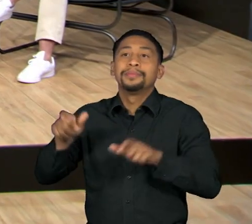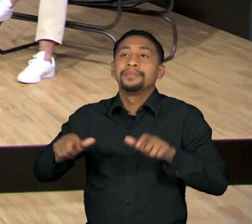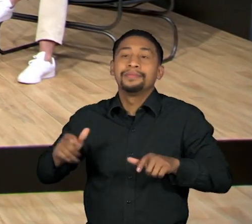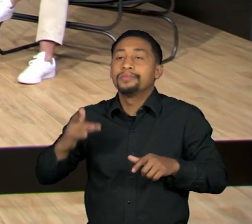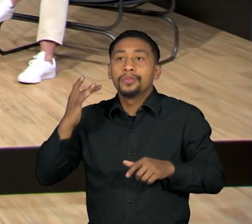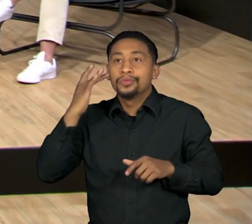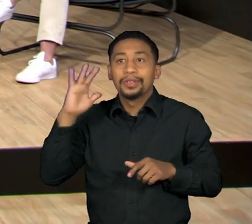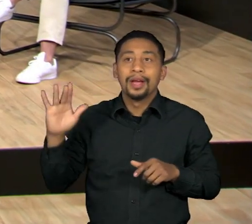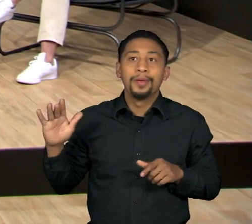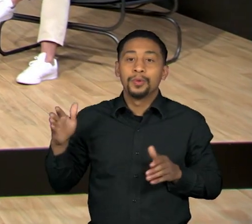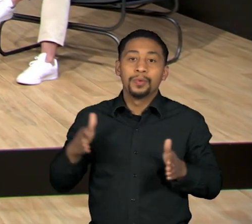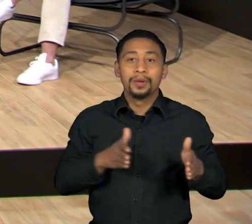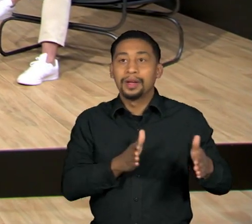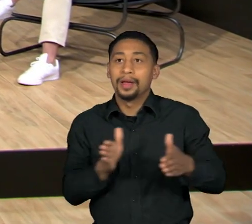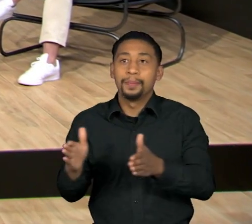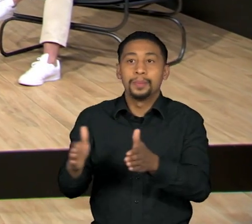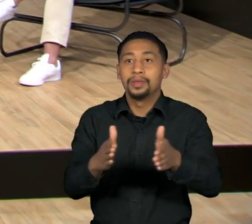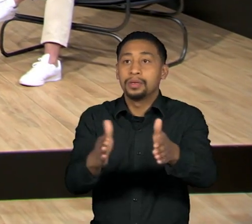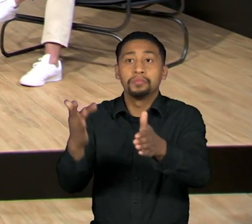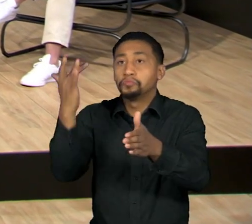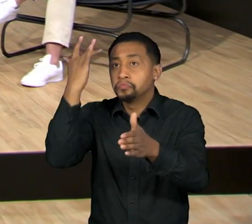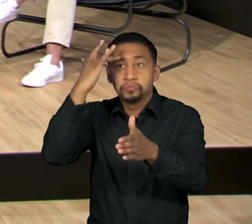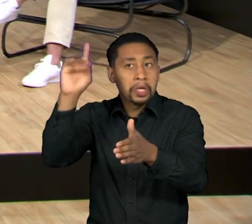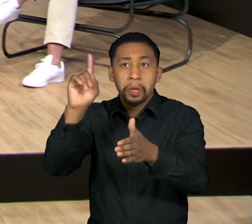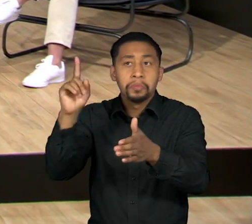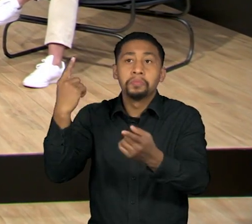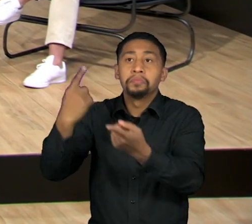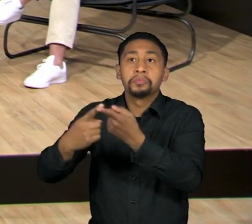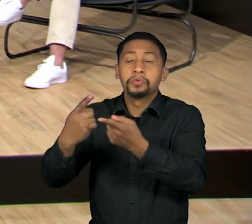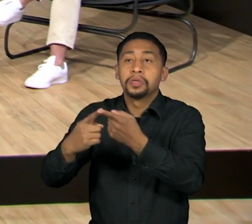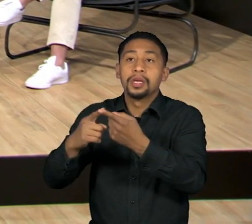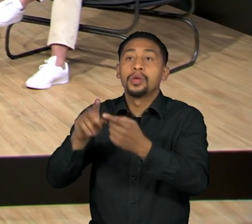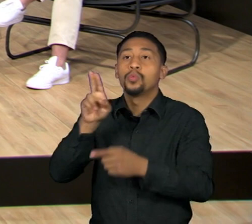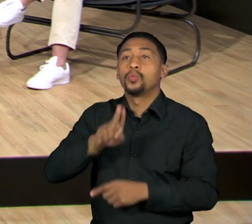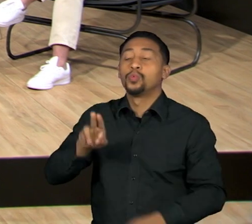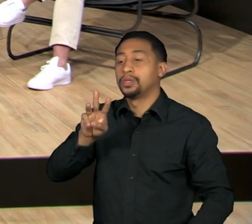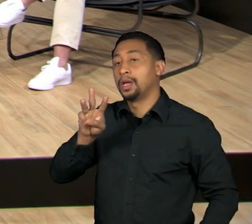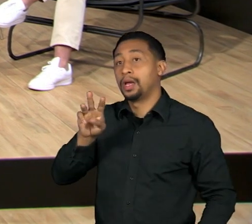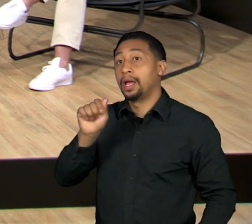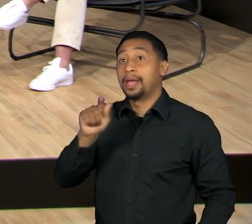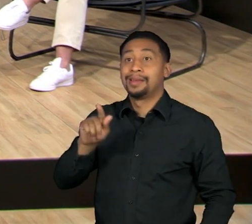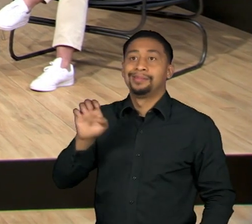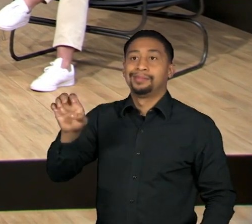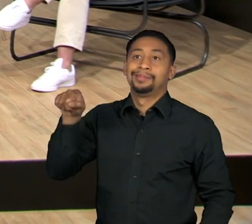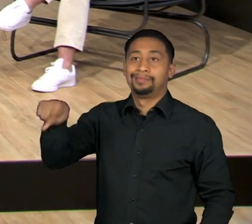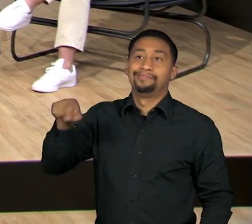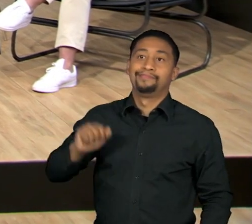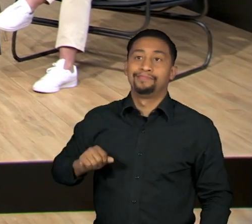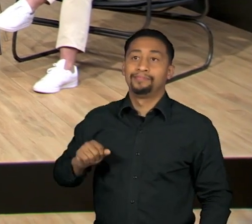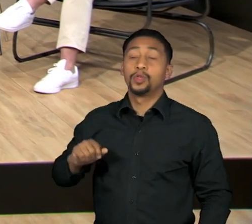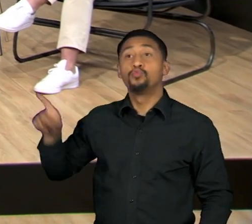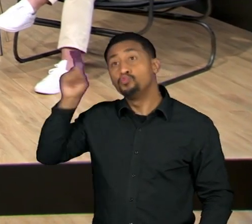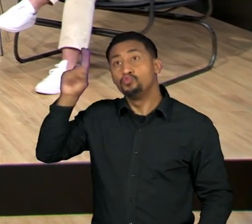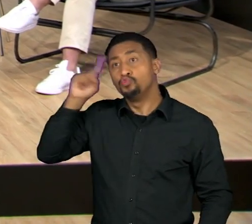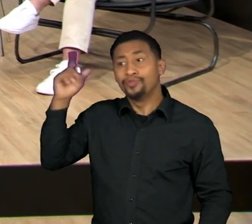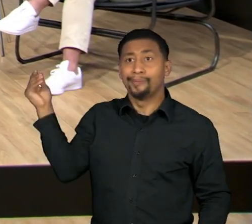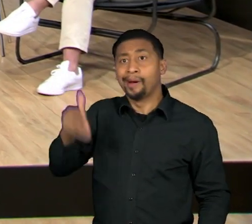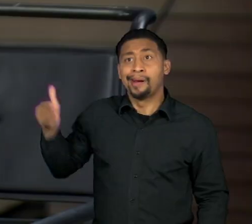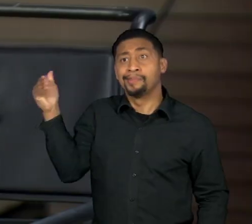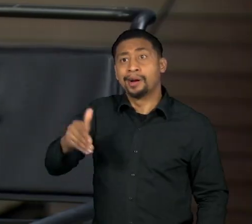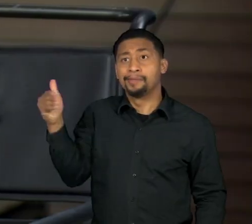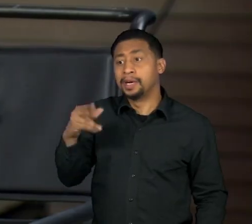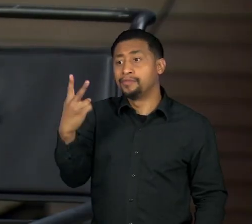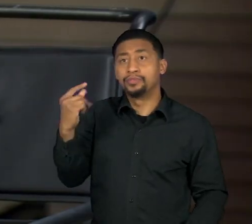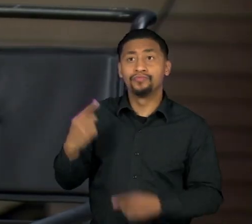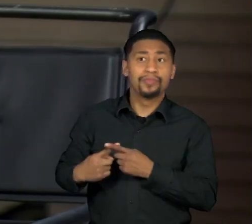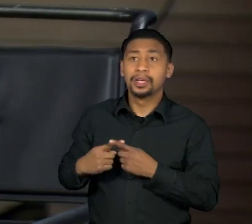caminho porque acostumaram a passar tudo isso para o Waze? Então você faz 20 vezes um caminho, mas você não sabe fazer ele sozinho. Na hora que as pessoas trazem isso